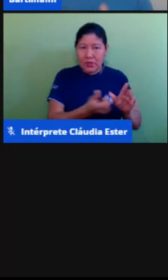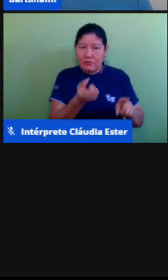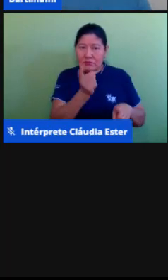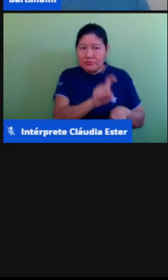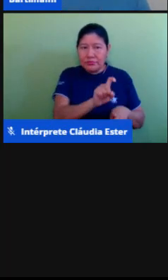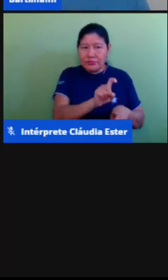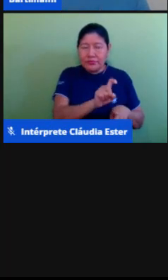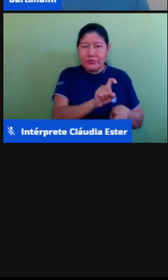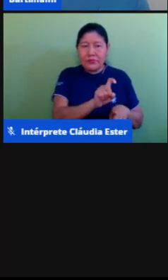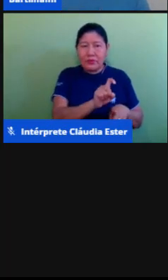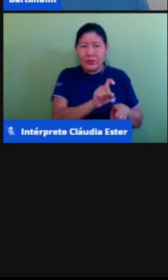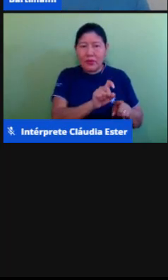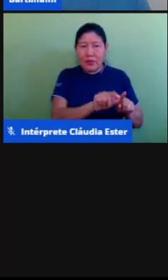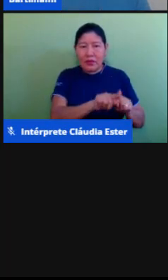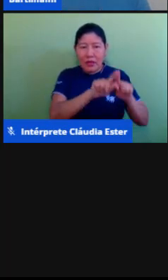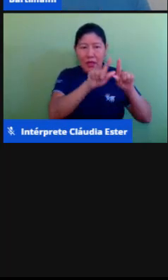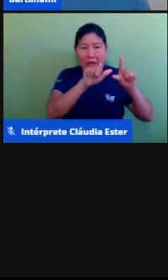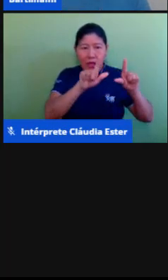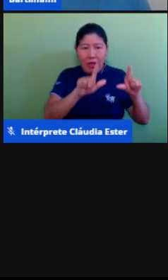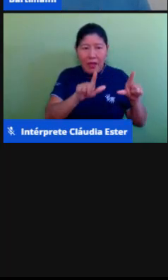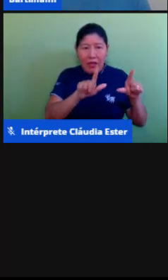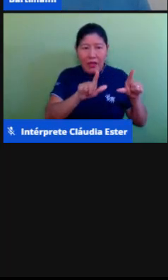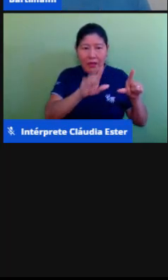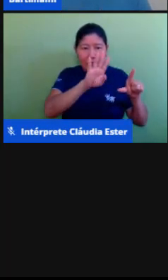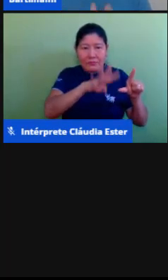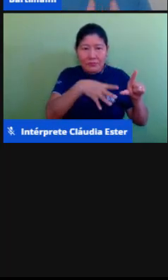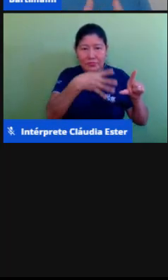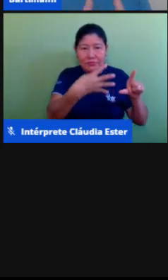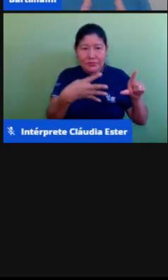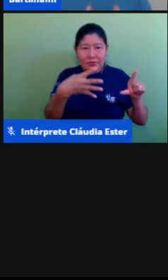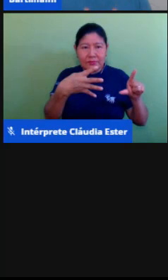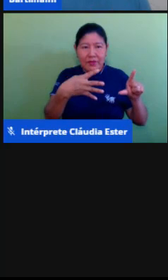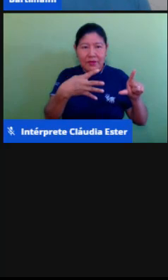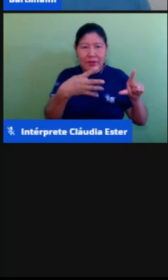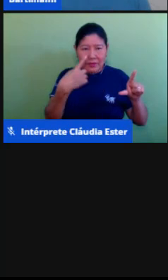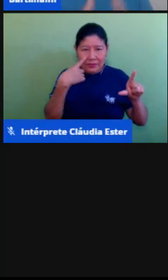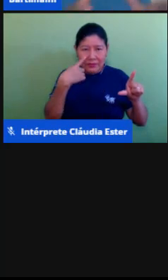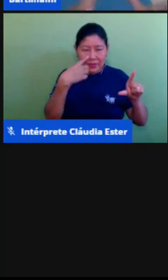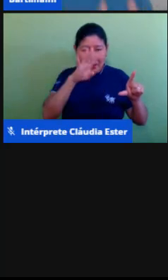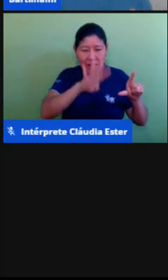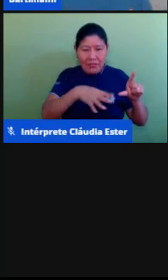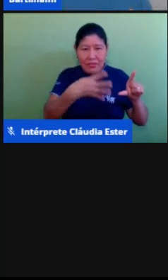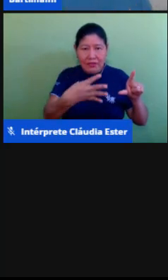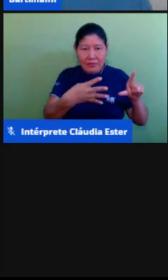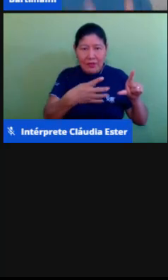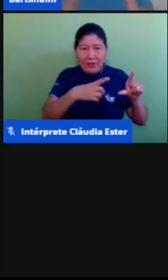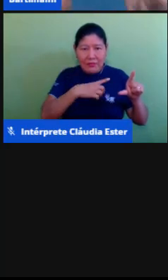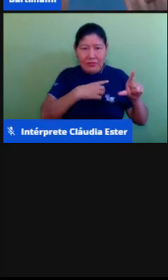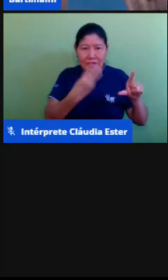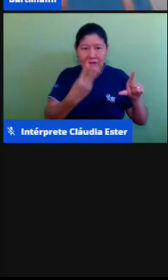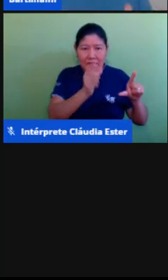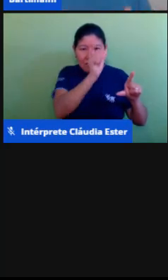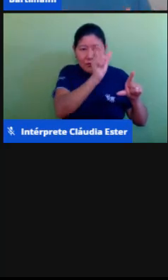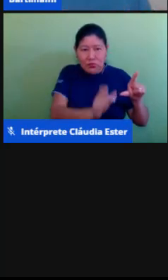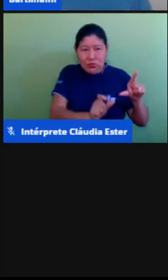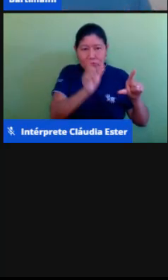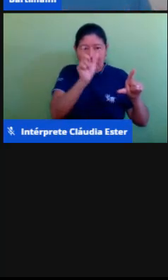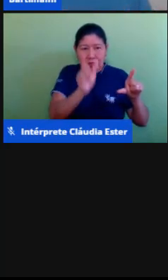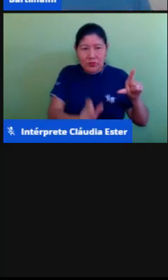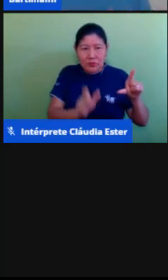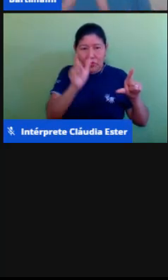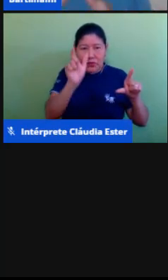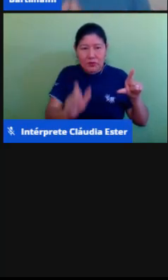estatística, ele abre essa tabela para vocês. Eu estou mostrando aqui 3 colunas. Classe, o ano